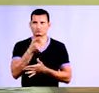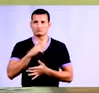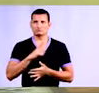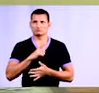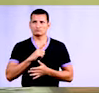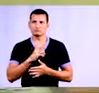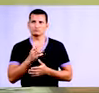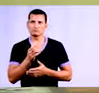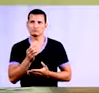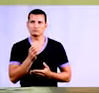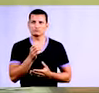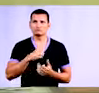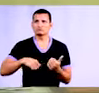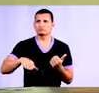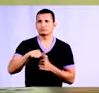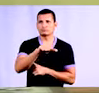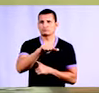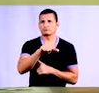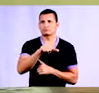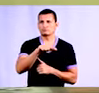troca que fica...